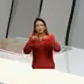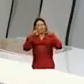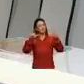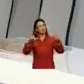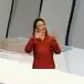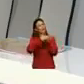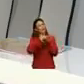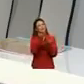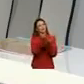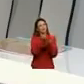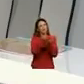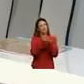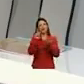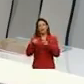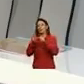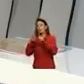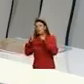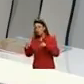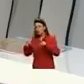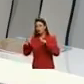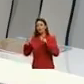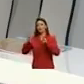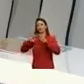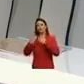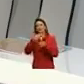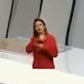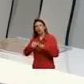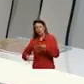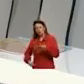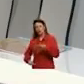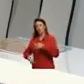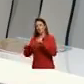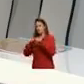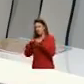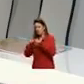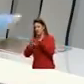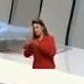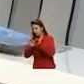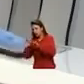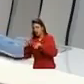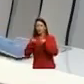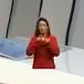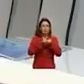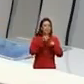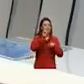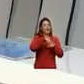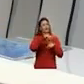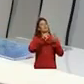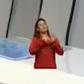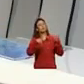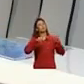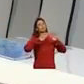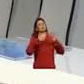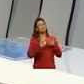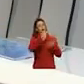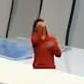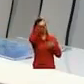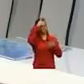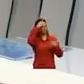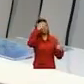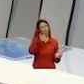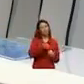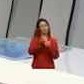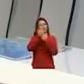nossa rede e que também contou com o apoio de professores das redes municipais. Se você tem restrição de acesso à internet, pode contar